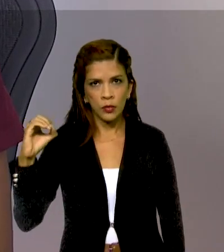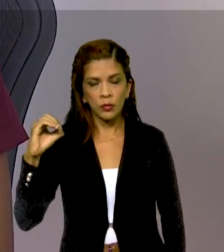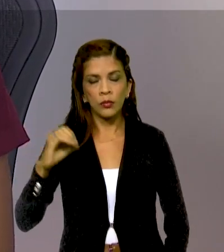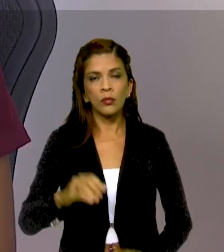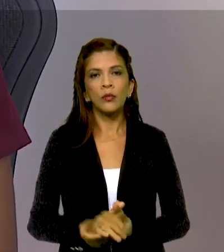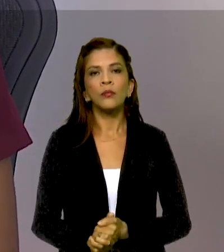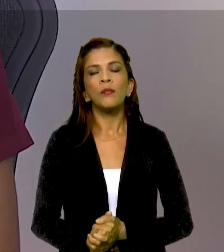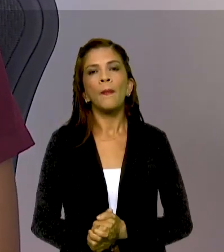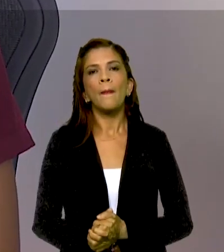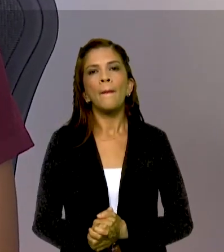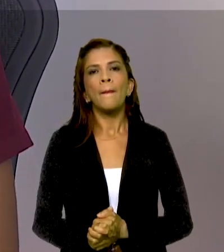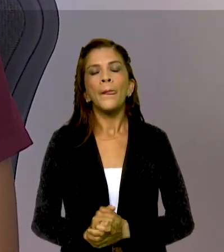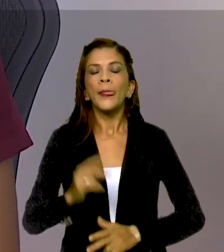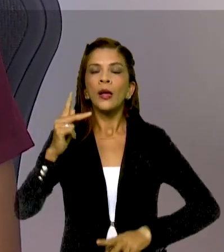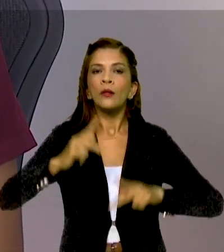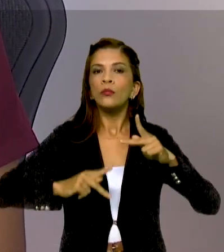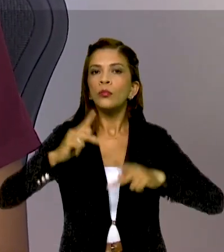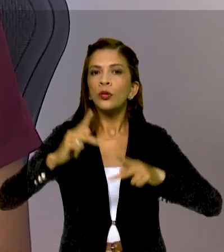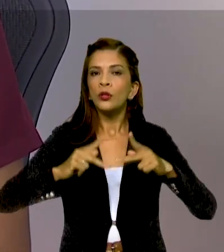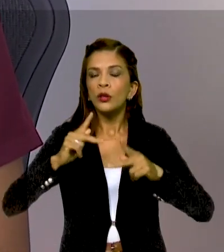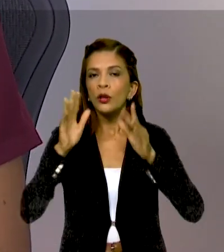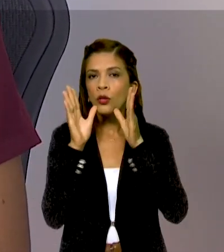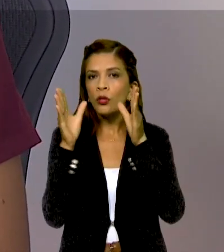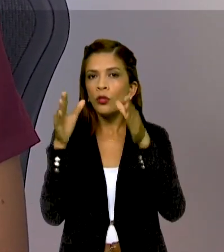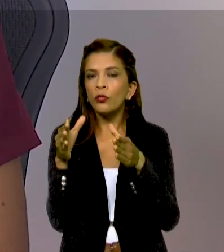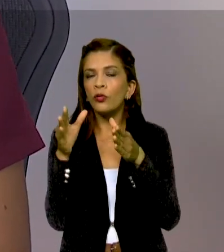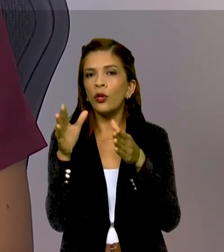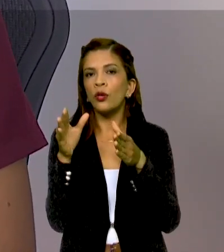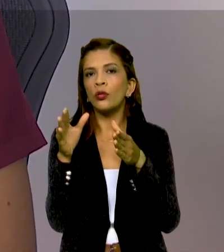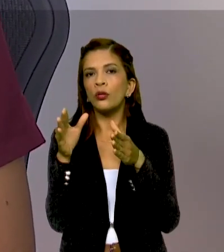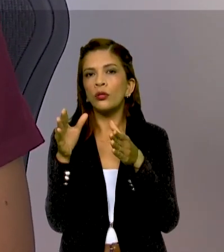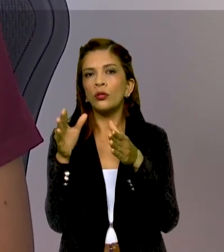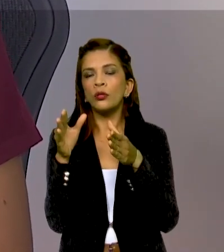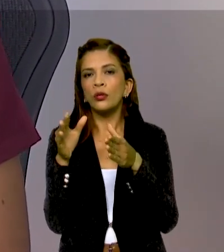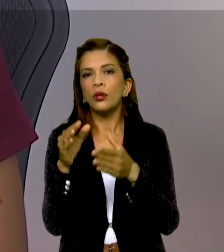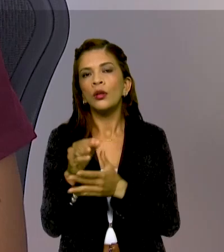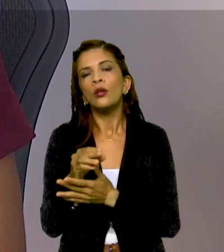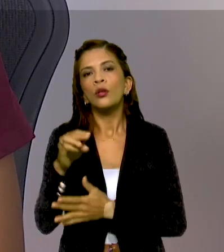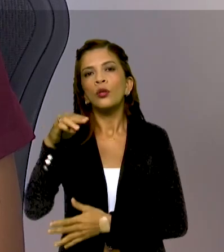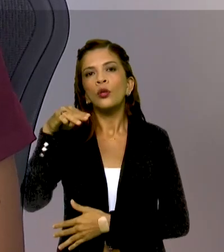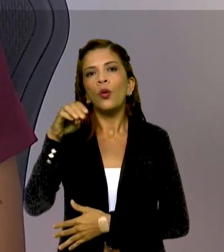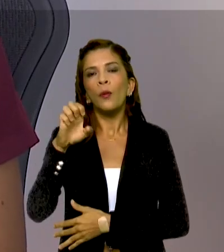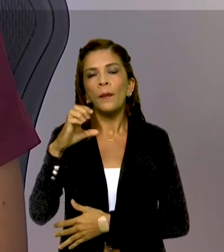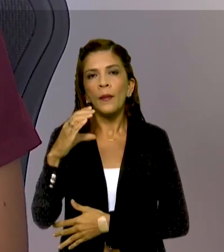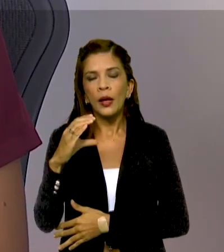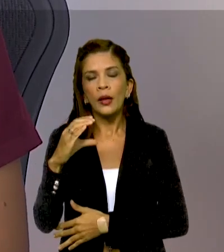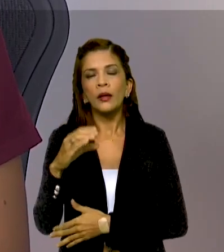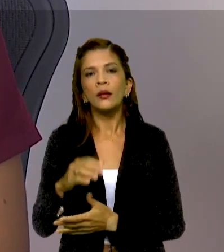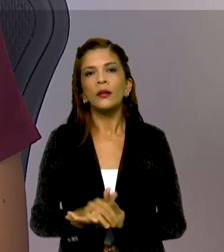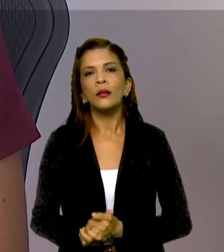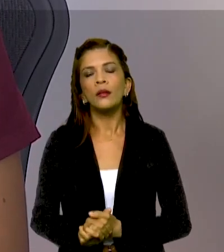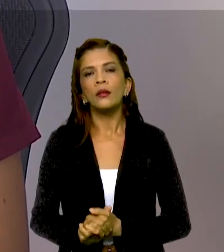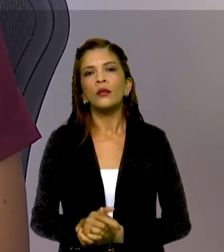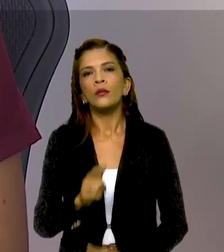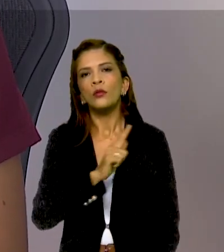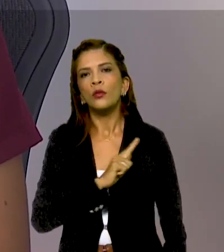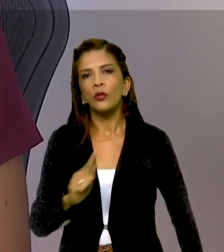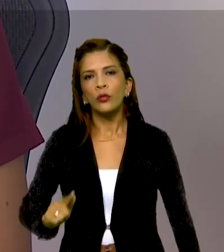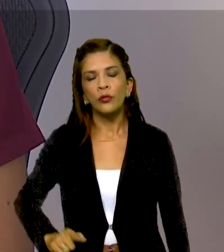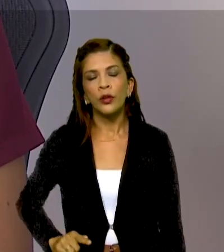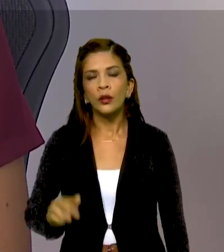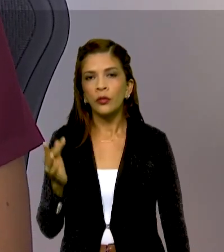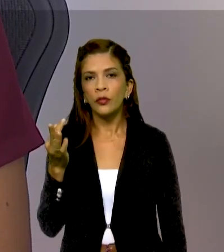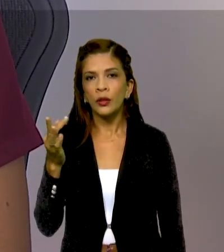Políticas centradas principalmente a partir do MEC, governo federal,